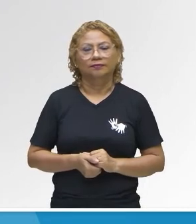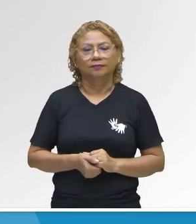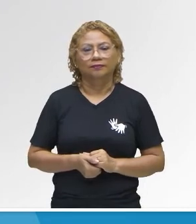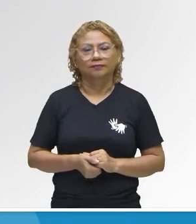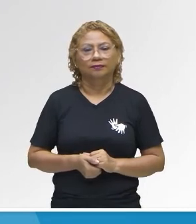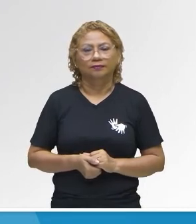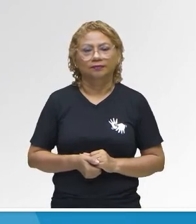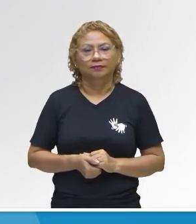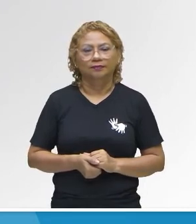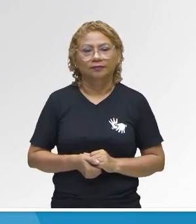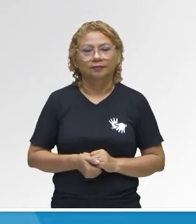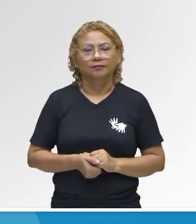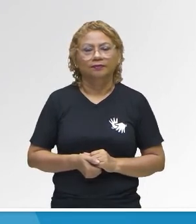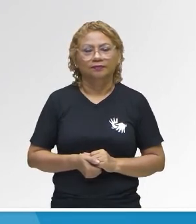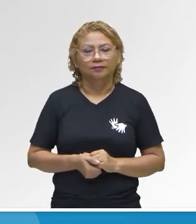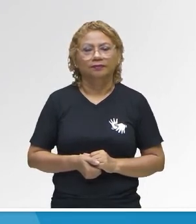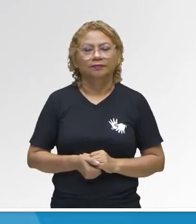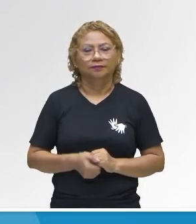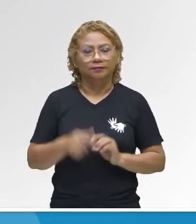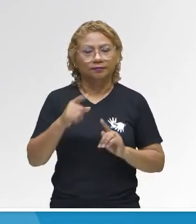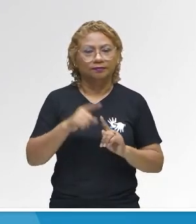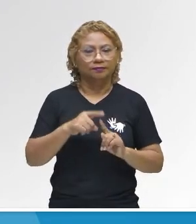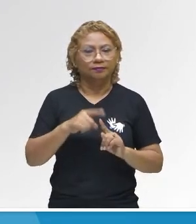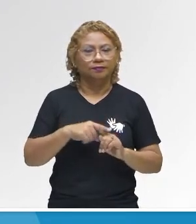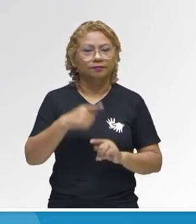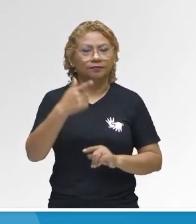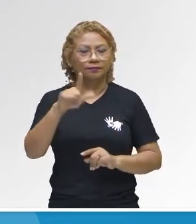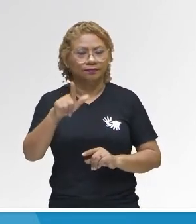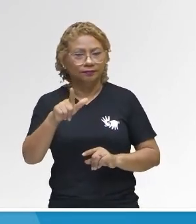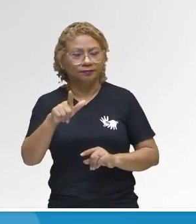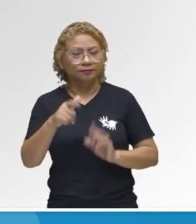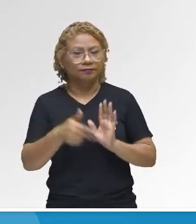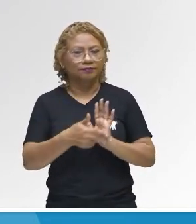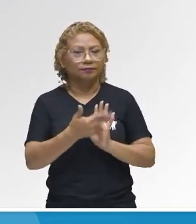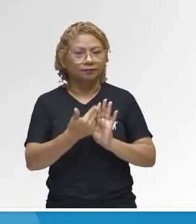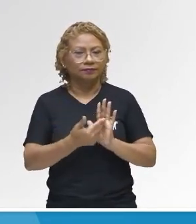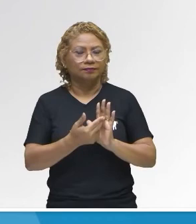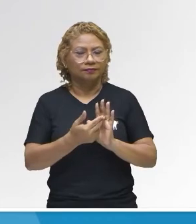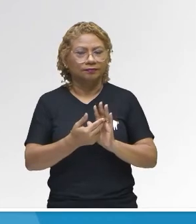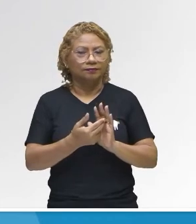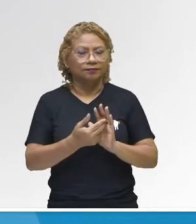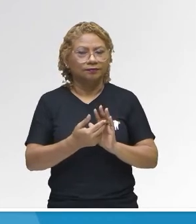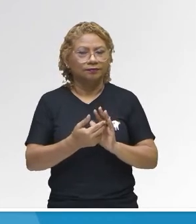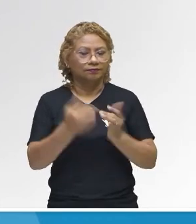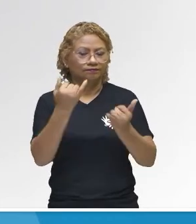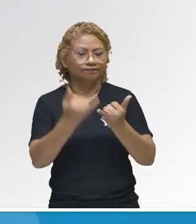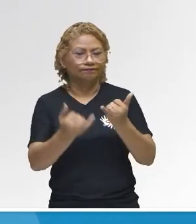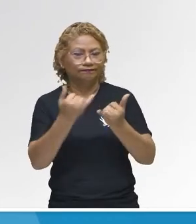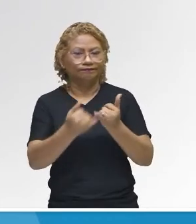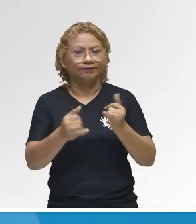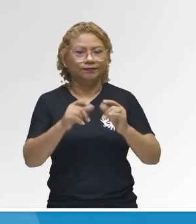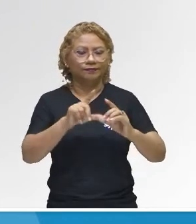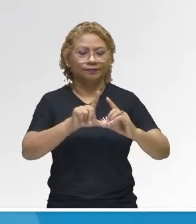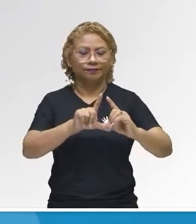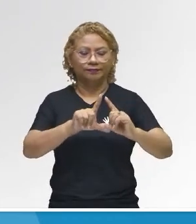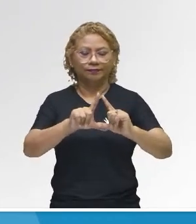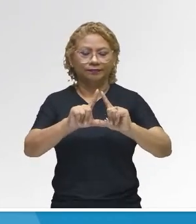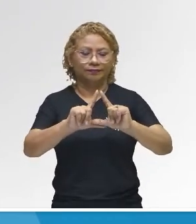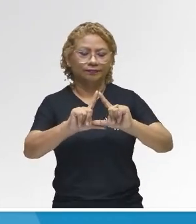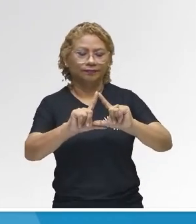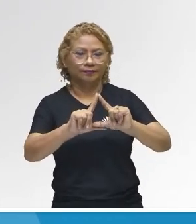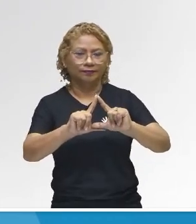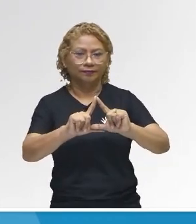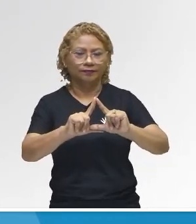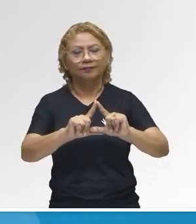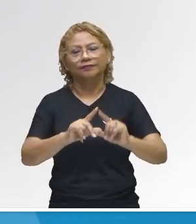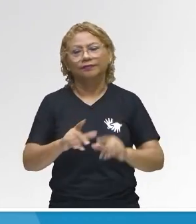vezes, poderá ser uma reta, que foi o que aconteceu aqui. Nós tivemos a formação ali de uma reta e não de um triângulo. Beleza? Tranquilo